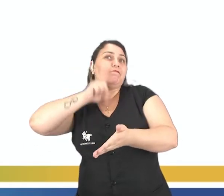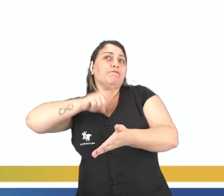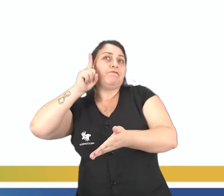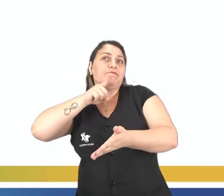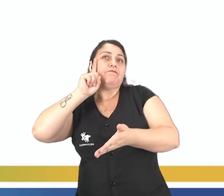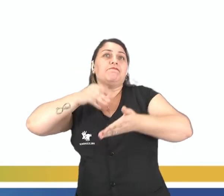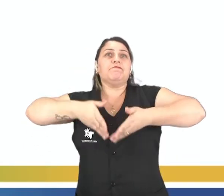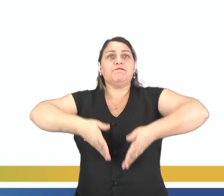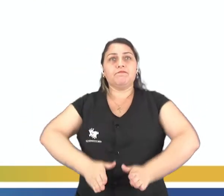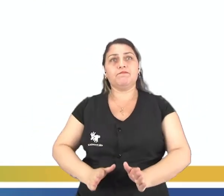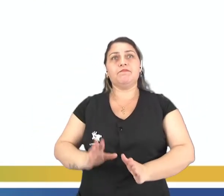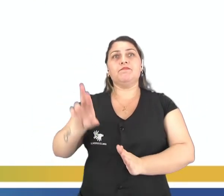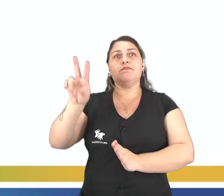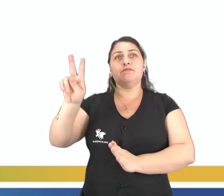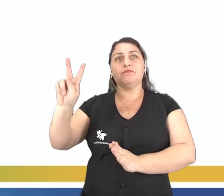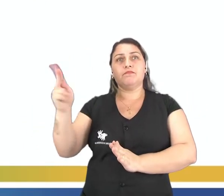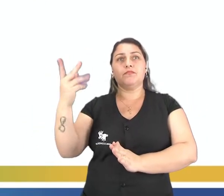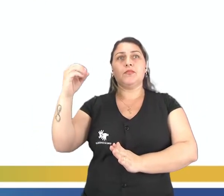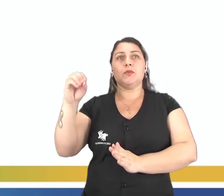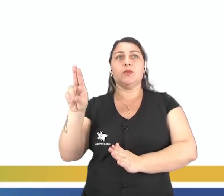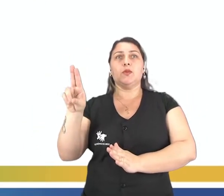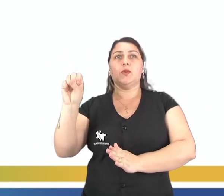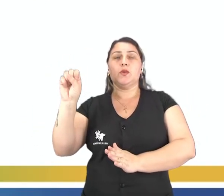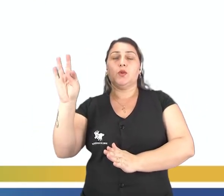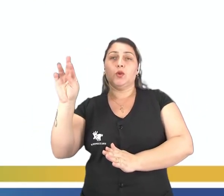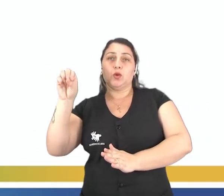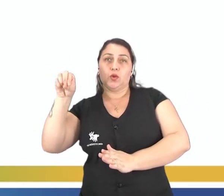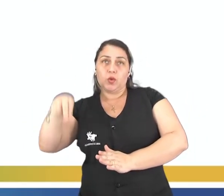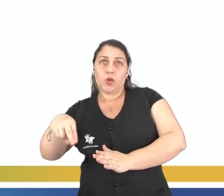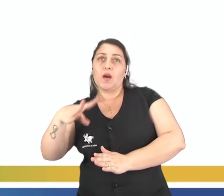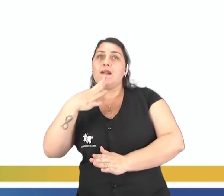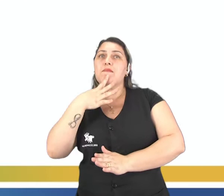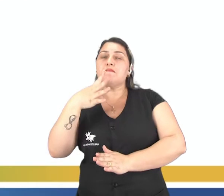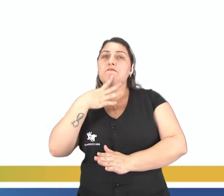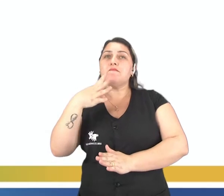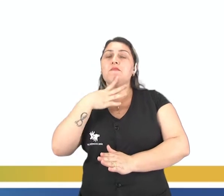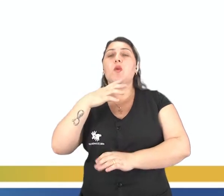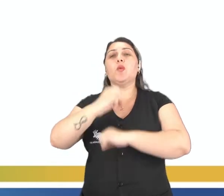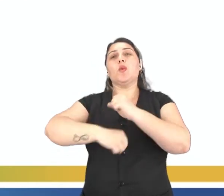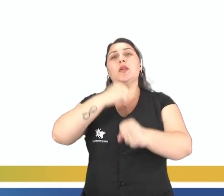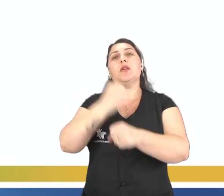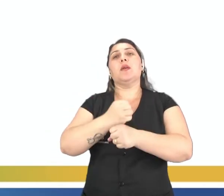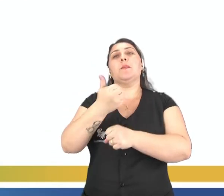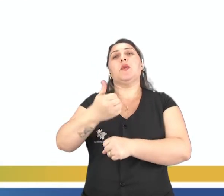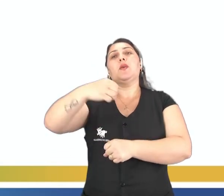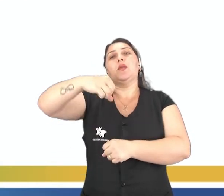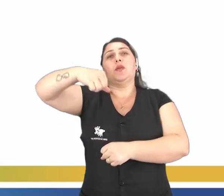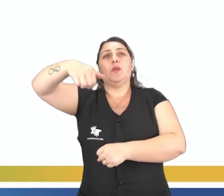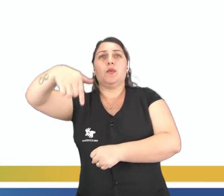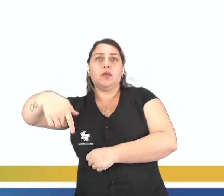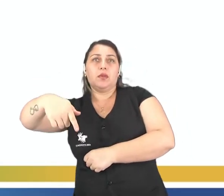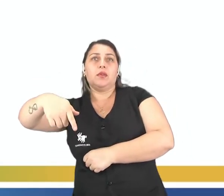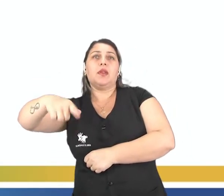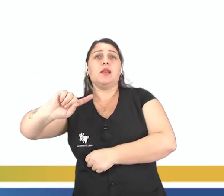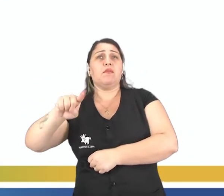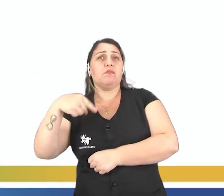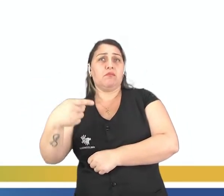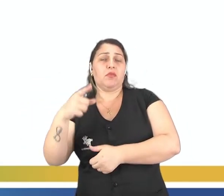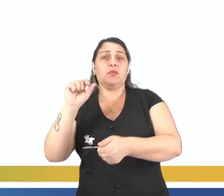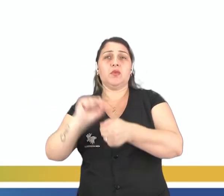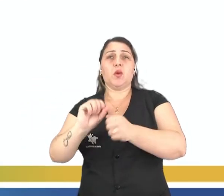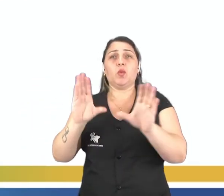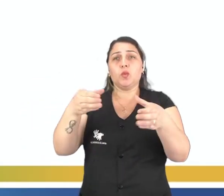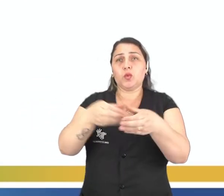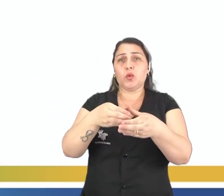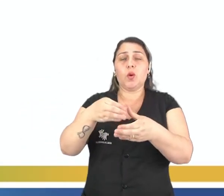norte-americana. Ela nasceu em Houston, no Texas, e ela ficou conhecida a partir do ano de 1997, após fazer parte de um